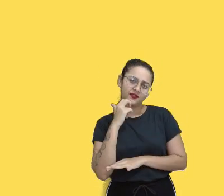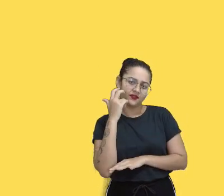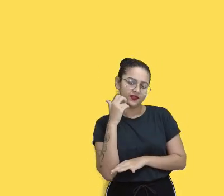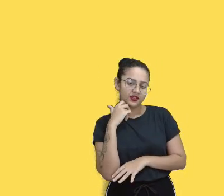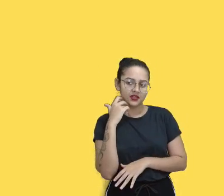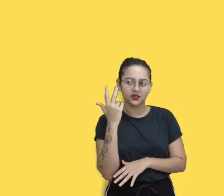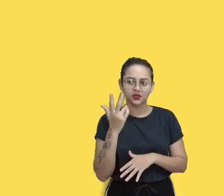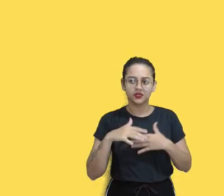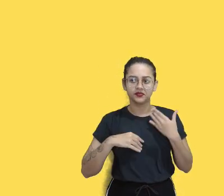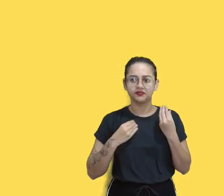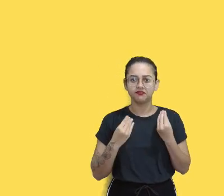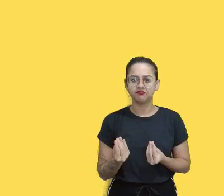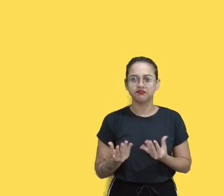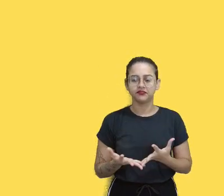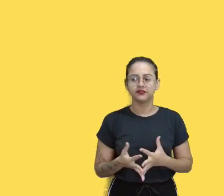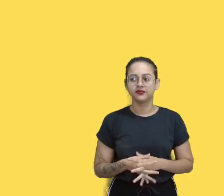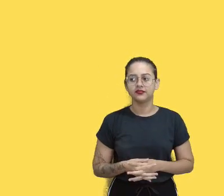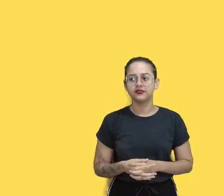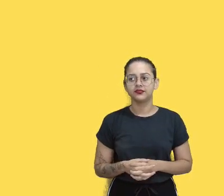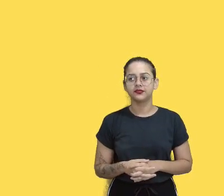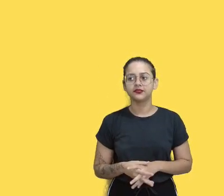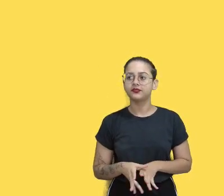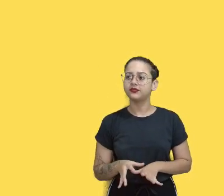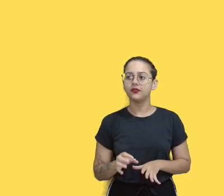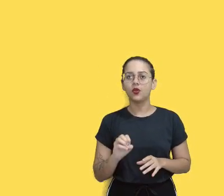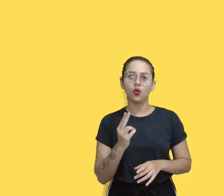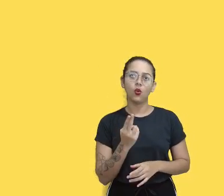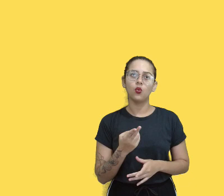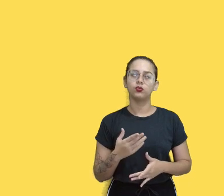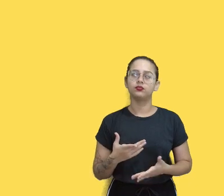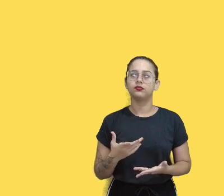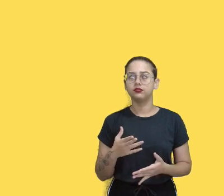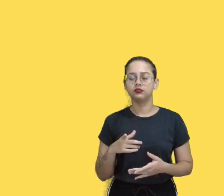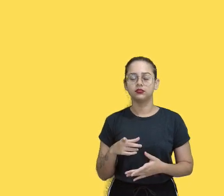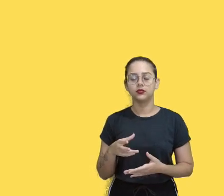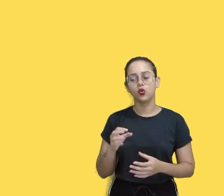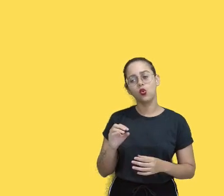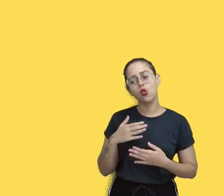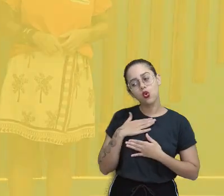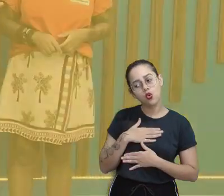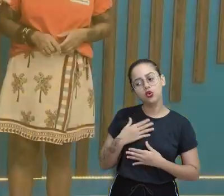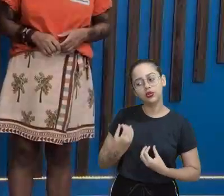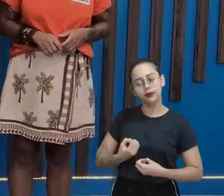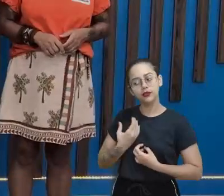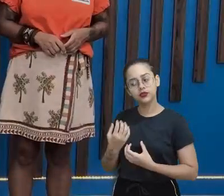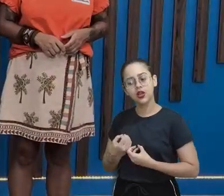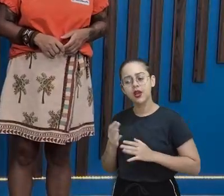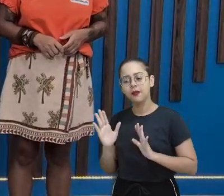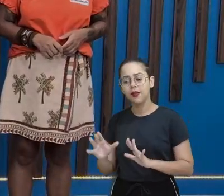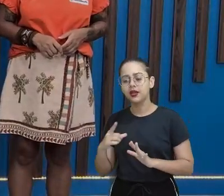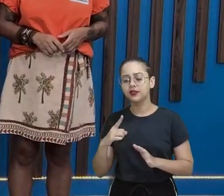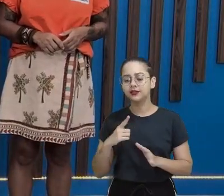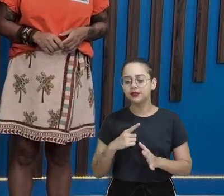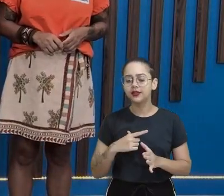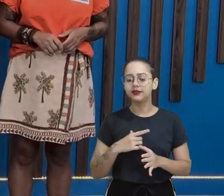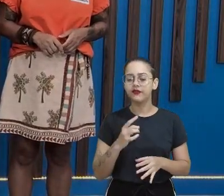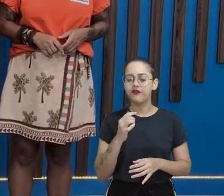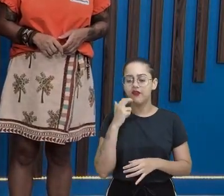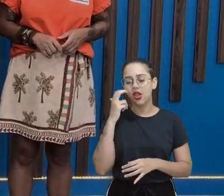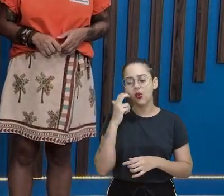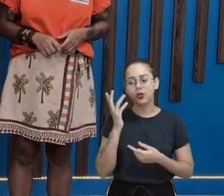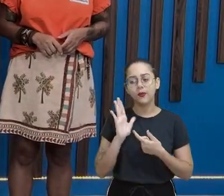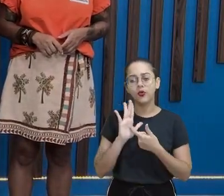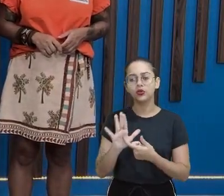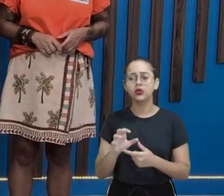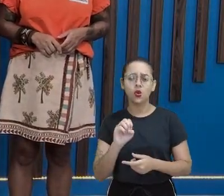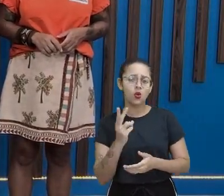escrever. Opa, acontece. Né? A gente, sei lá, gosta de poesia, mas a gente tem vergonha de escrever e mostrar a poesia, por exemplo, ou